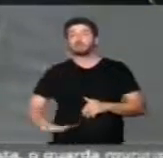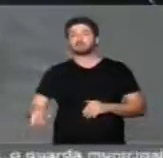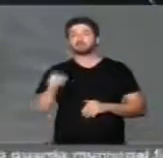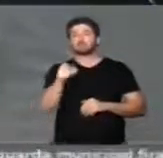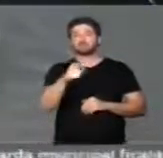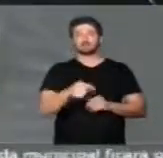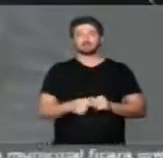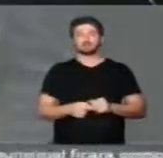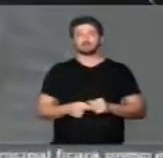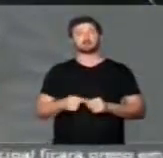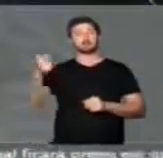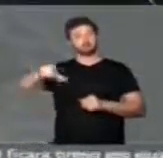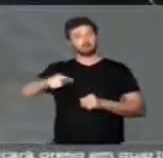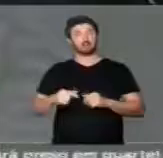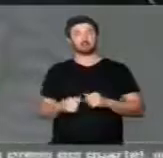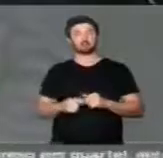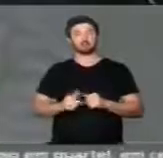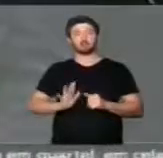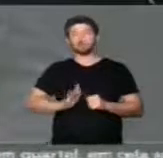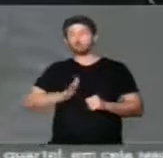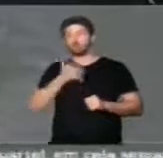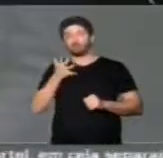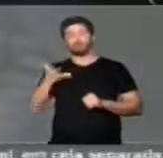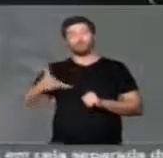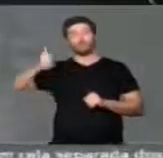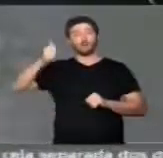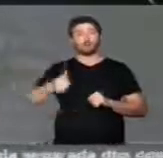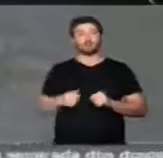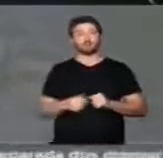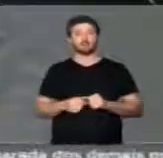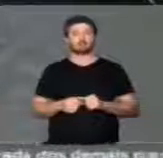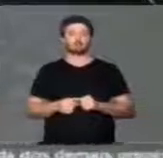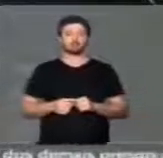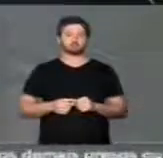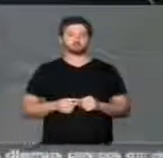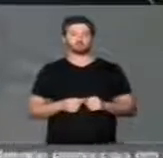crianças e mais, tem a péssima qualidade. Senhor presidente.